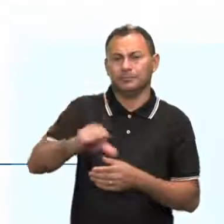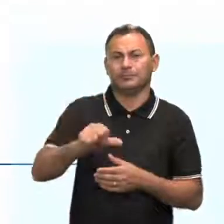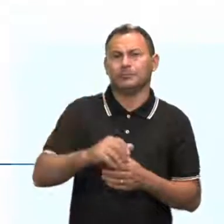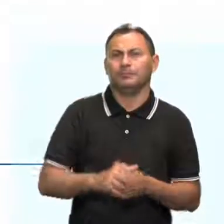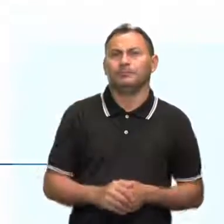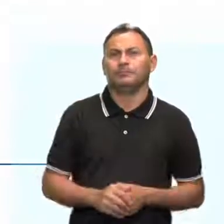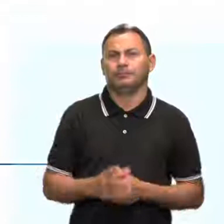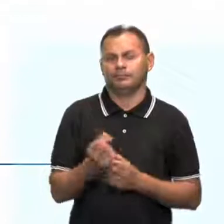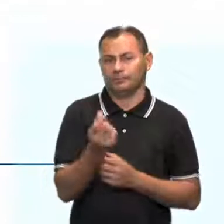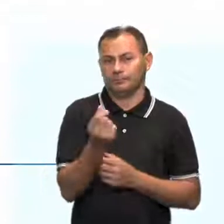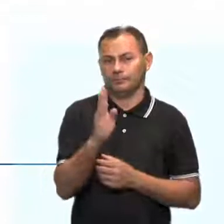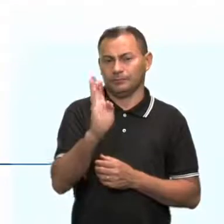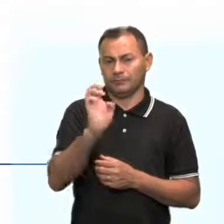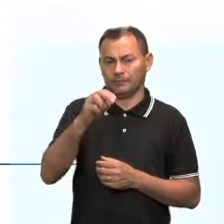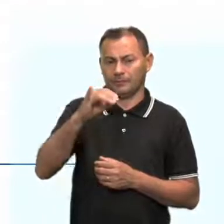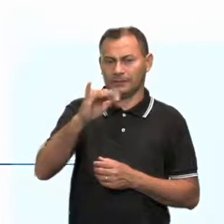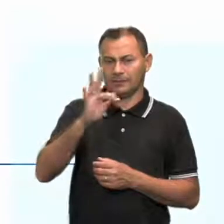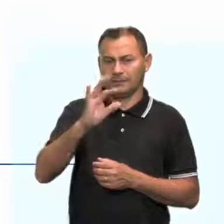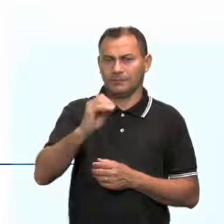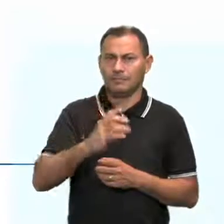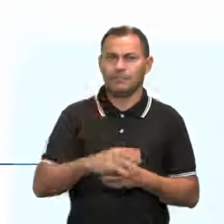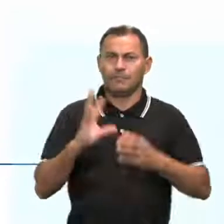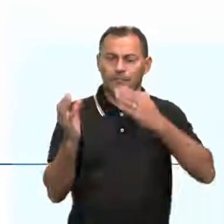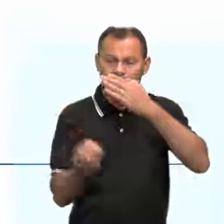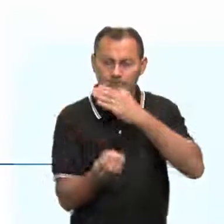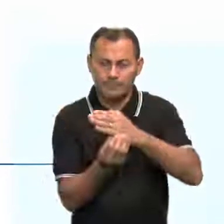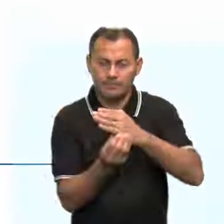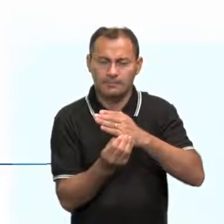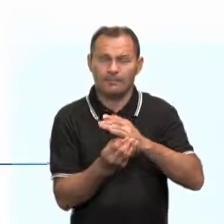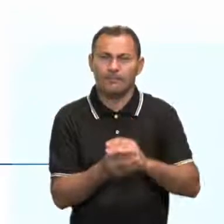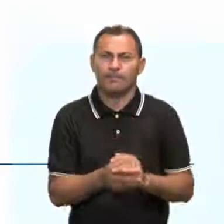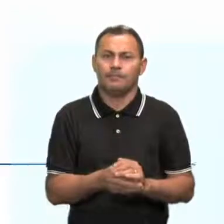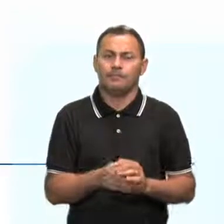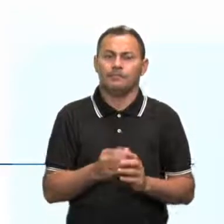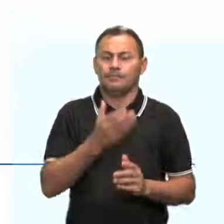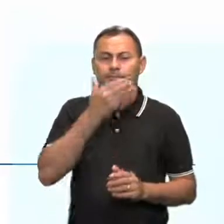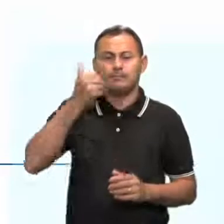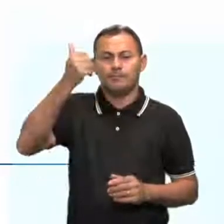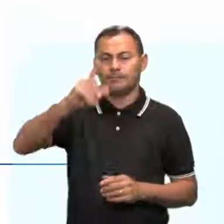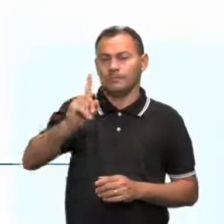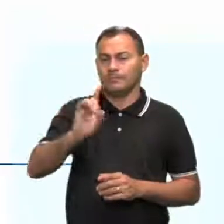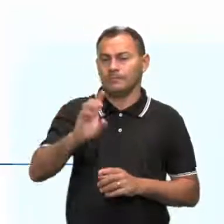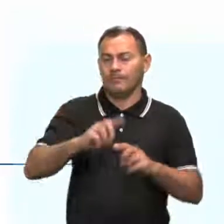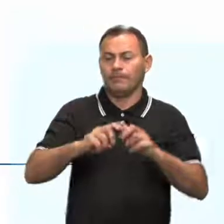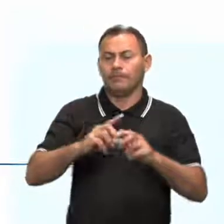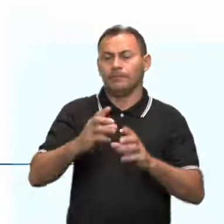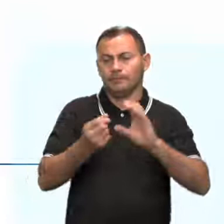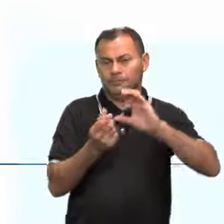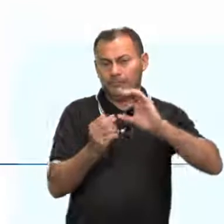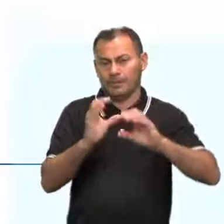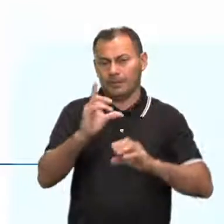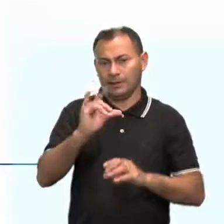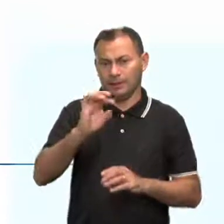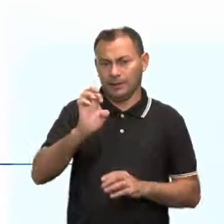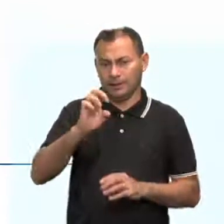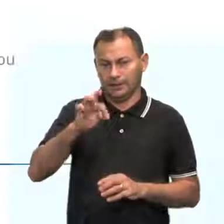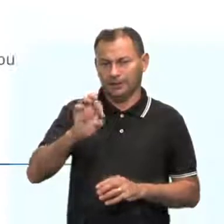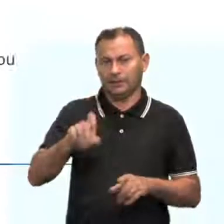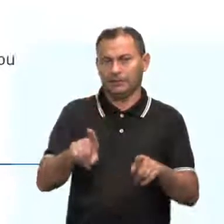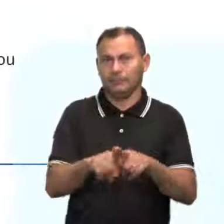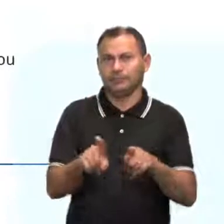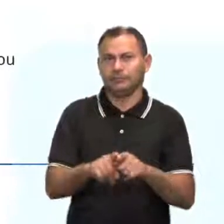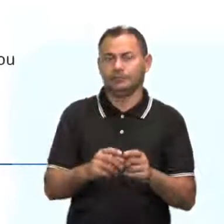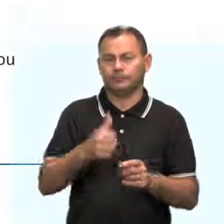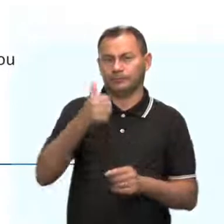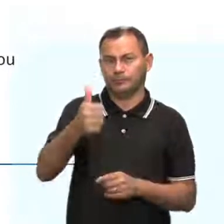desvantagens, o custo-benefício da implantação vai ser muito melhor. Não só para ela, como para os clientes também. Então,